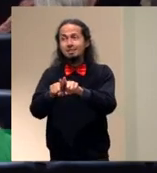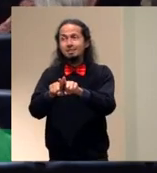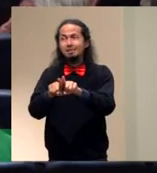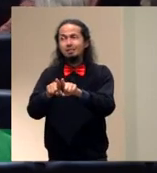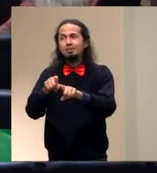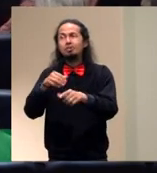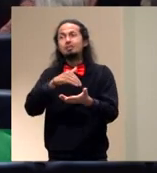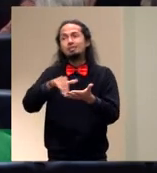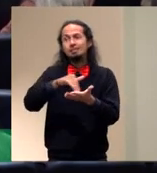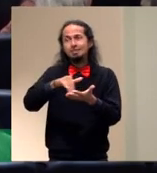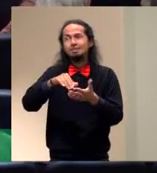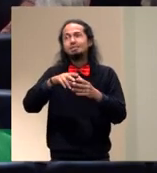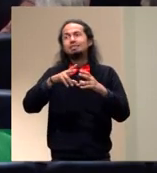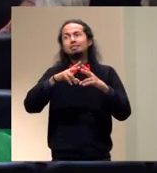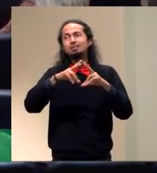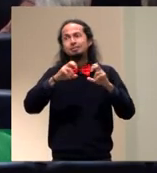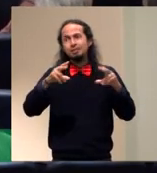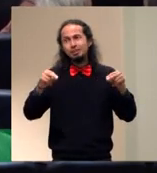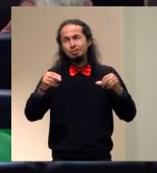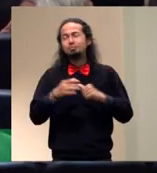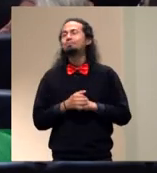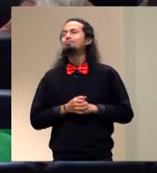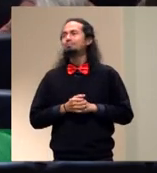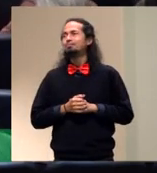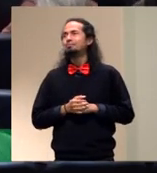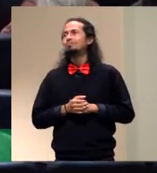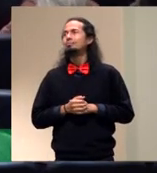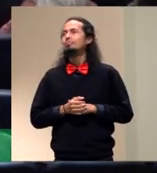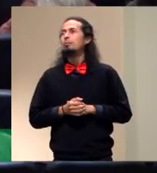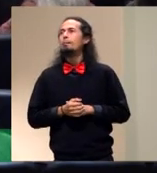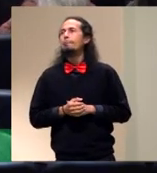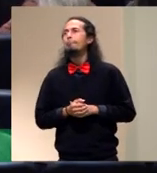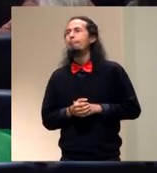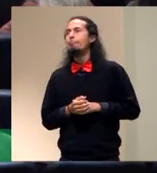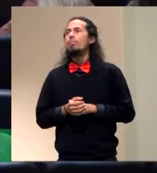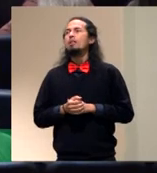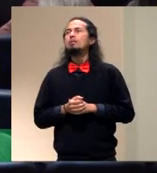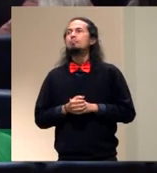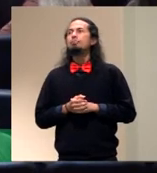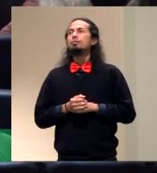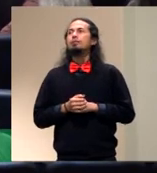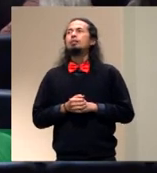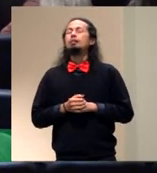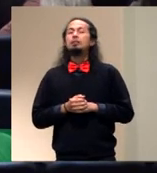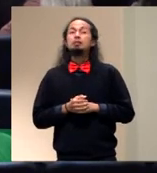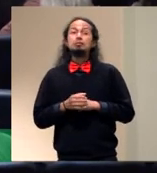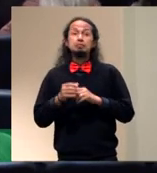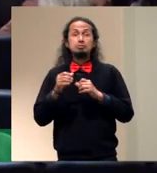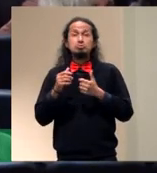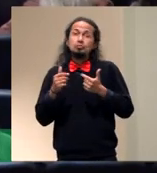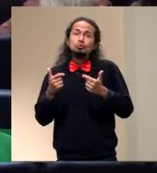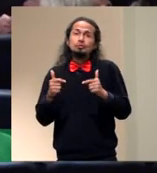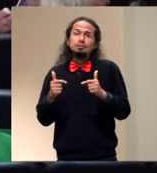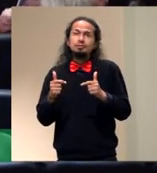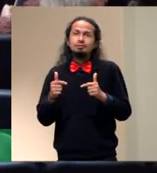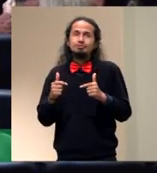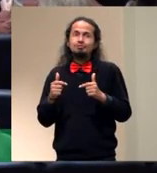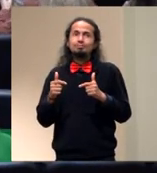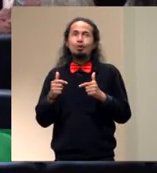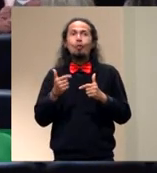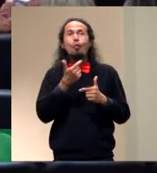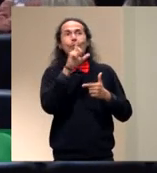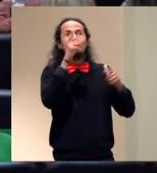gente teve essa ideia, enfim, na discussão ali da organização, que não teria pessoa melhor para encerrar